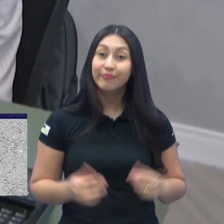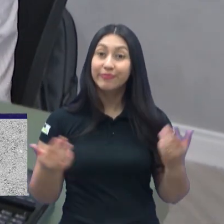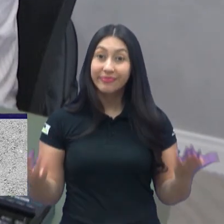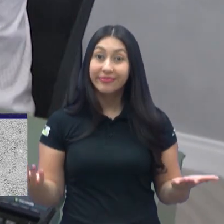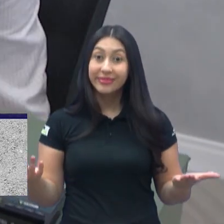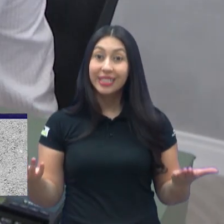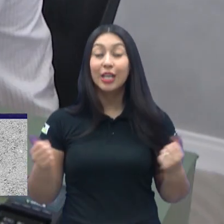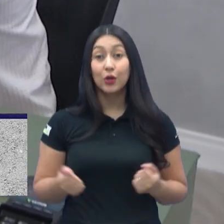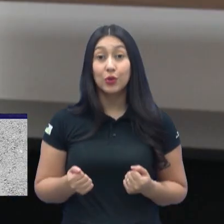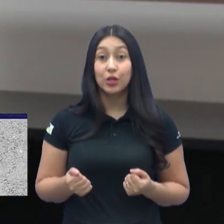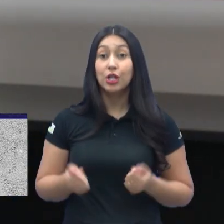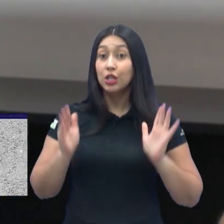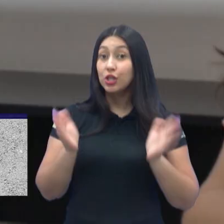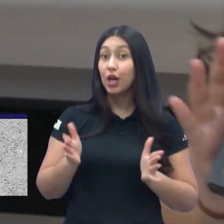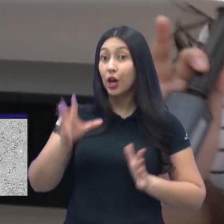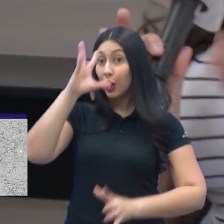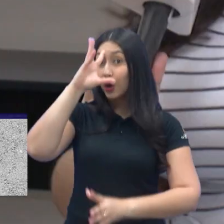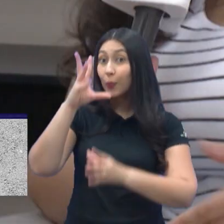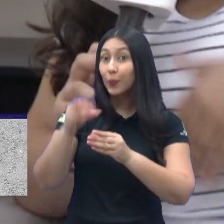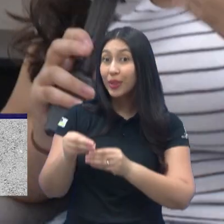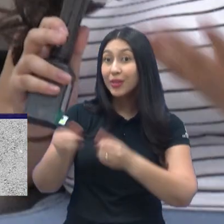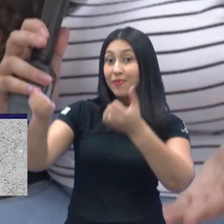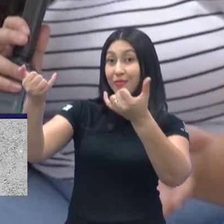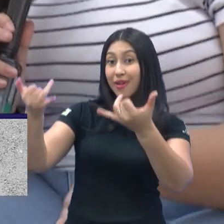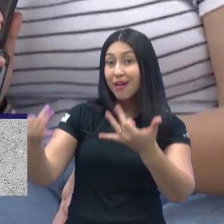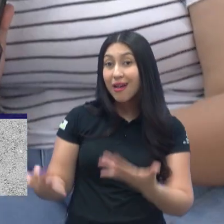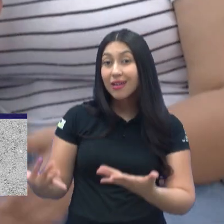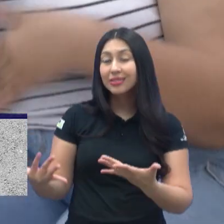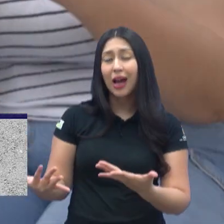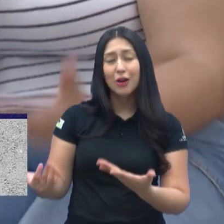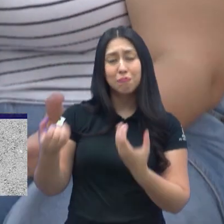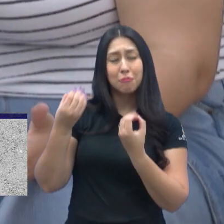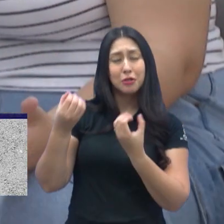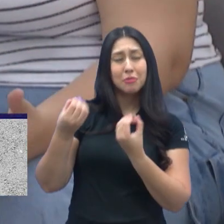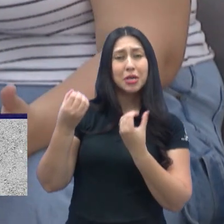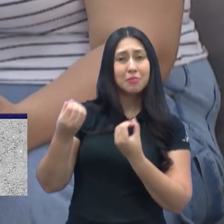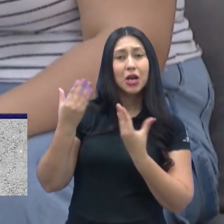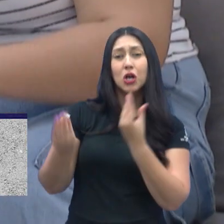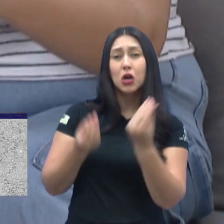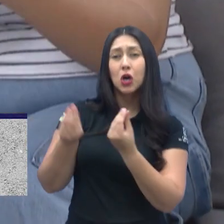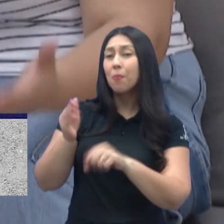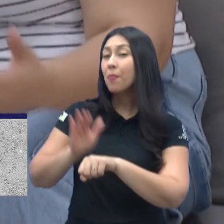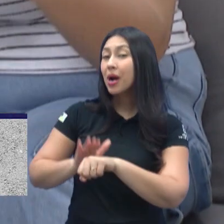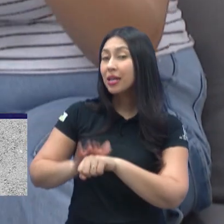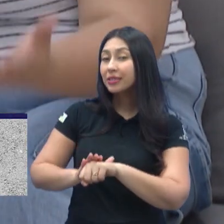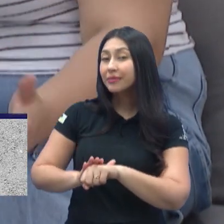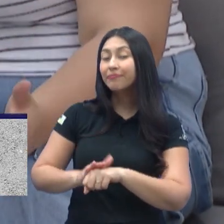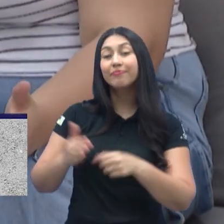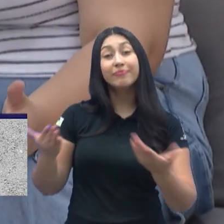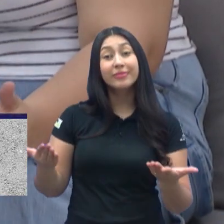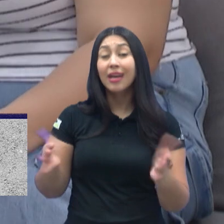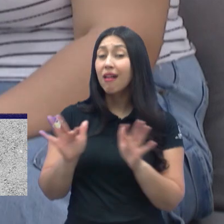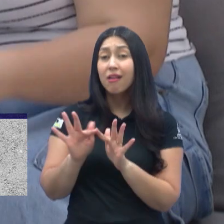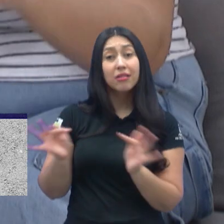como a gente pôde acompanhar aqui um pouquinho dessa explicação, dessa aula praticamente de como fazer a previdência privada, é mais simples do que a